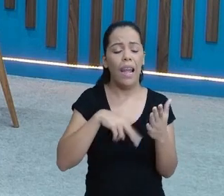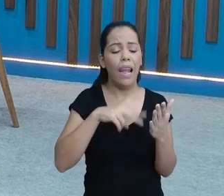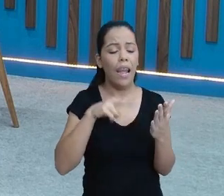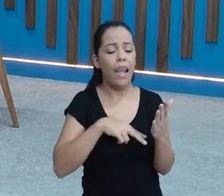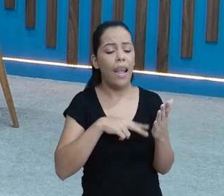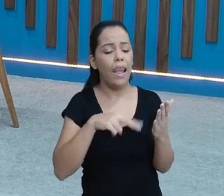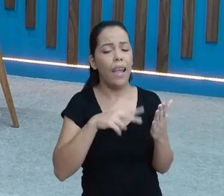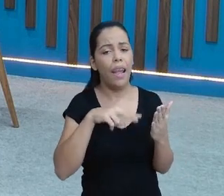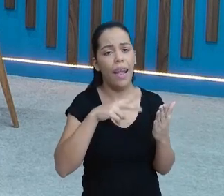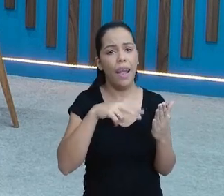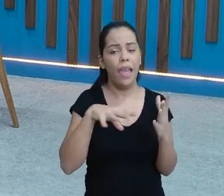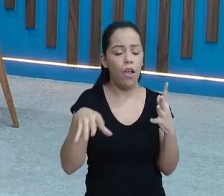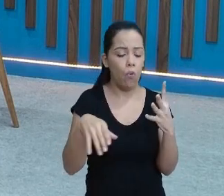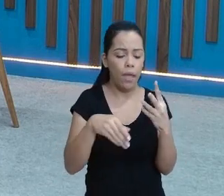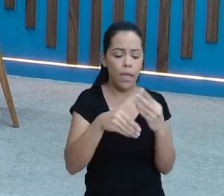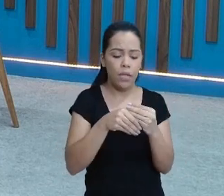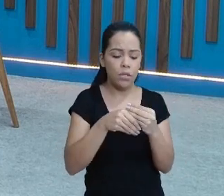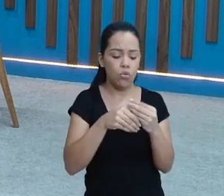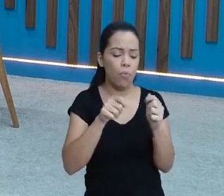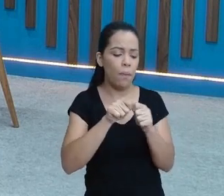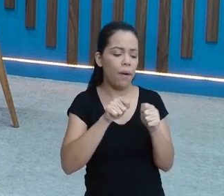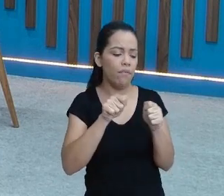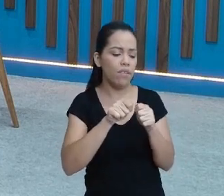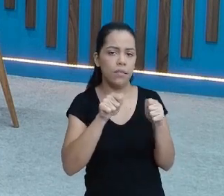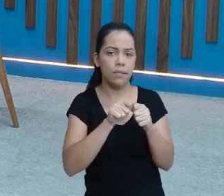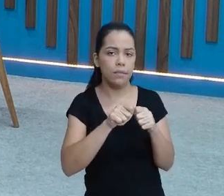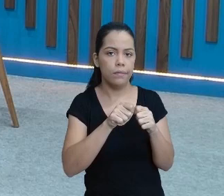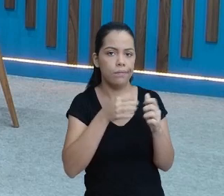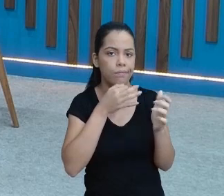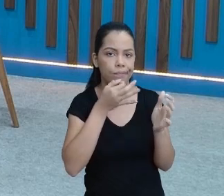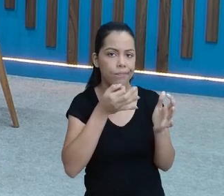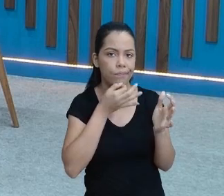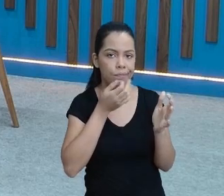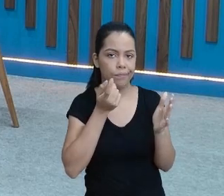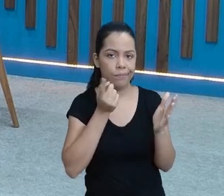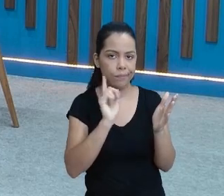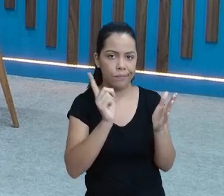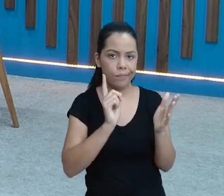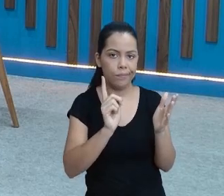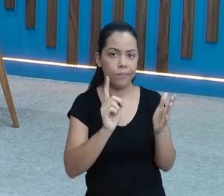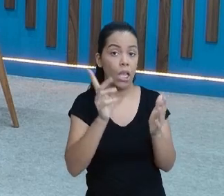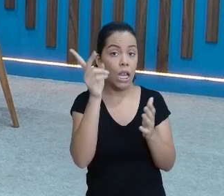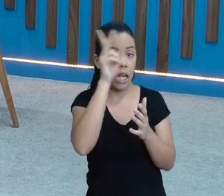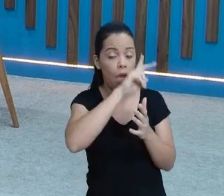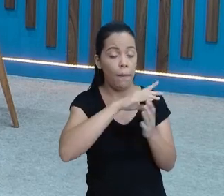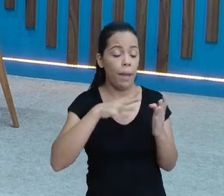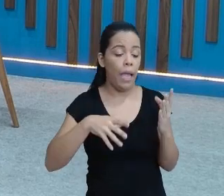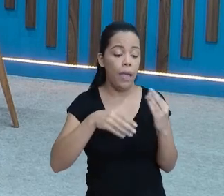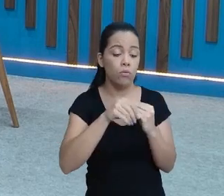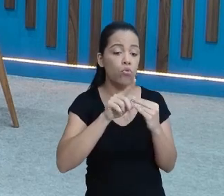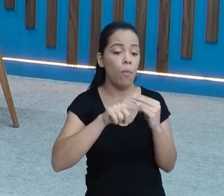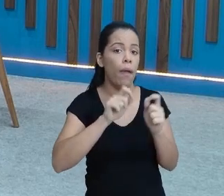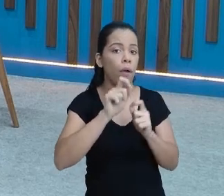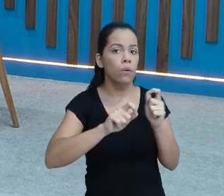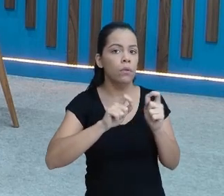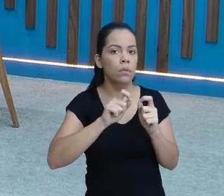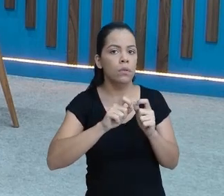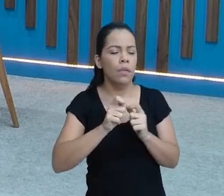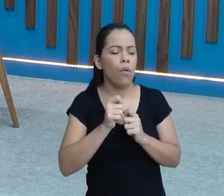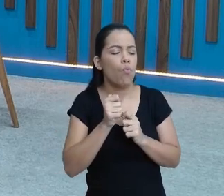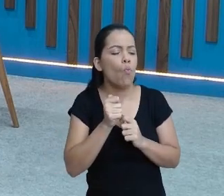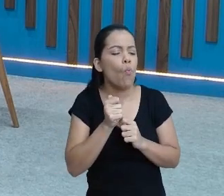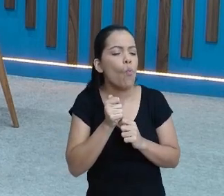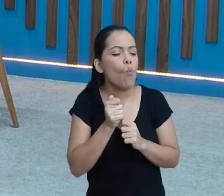resumo é você quem constrói baseado no que você leu. Lembrem-se, o resumo é o quê? É quase que literalmente